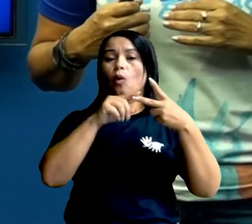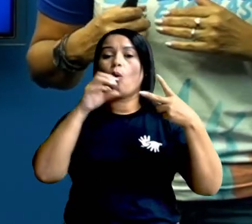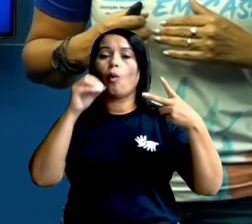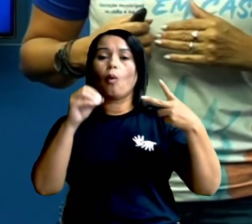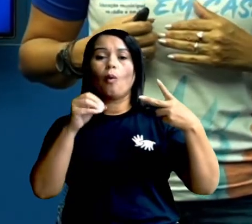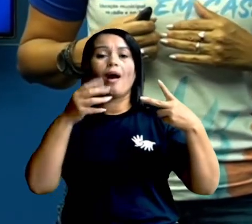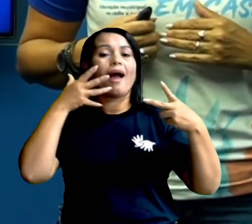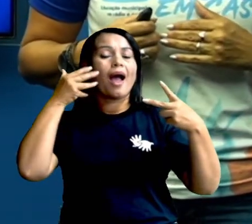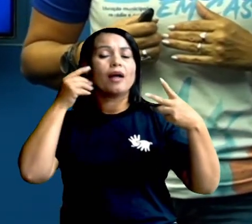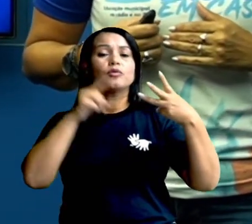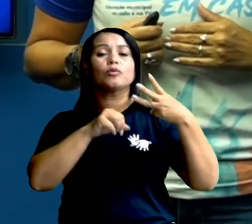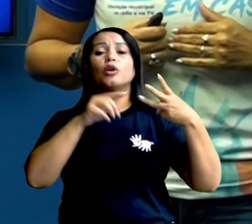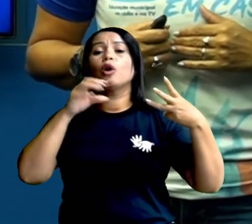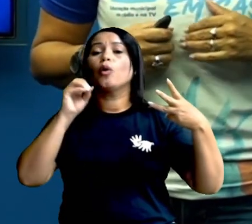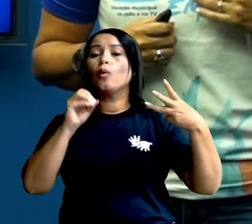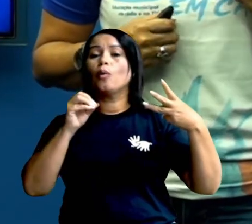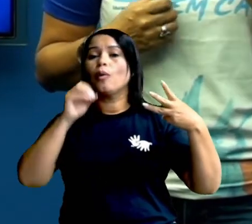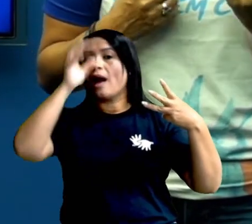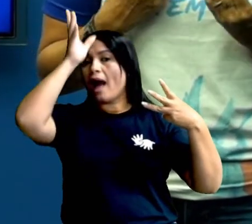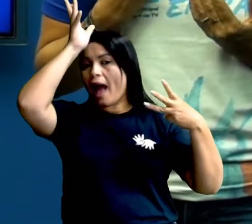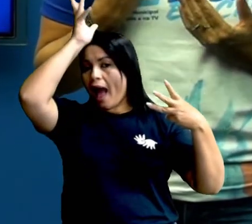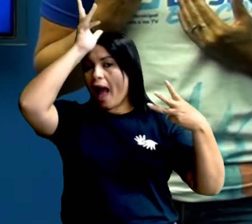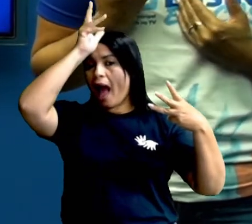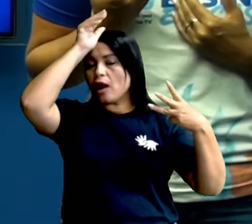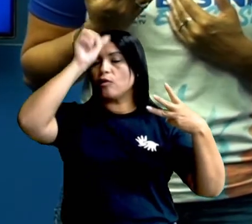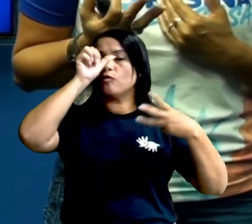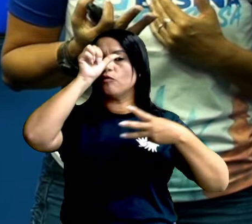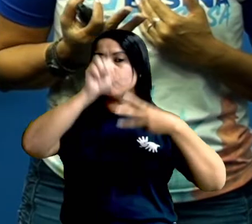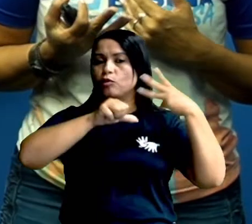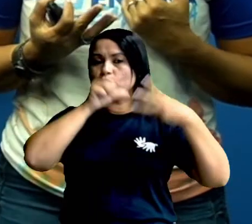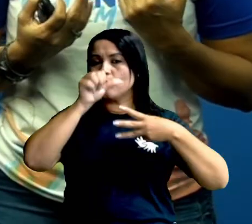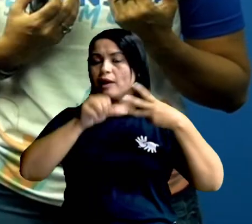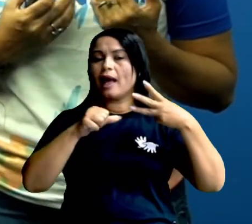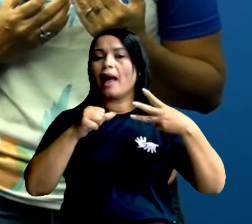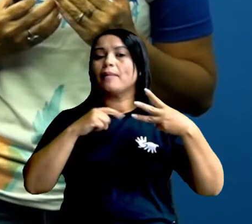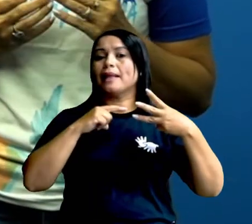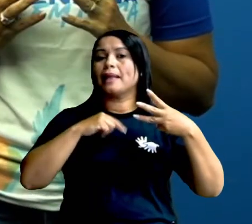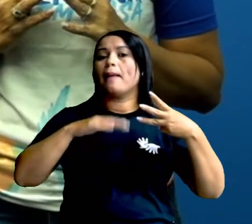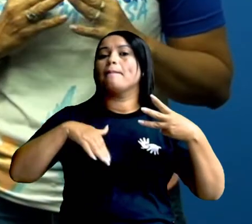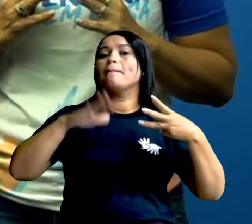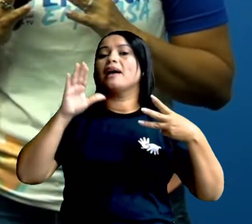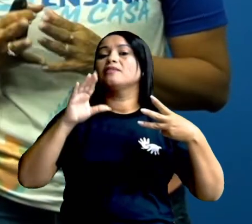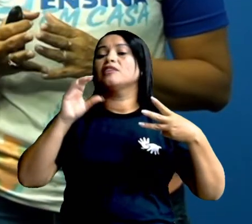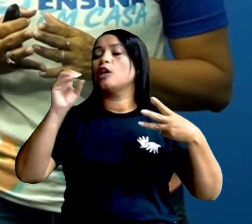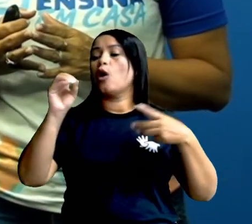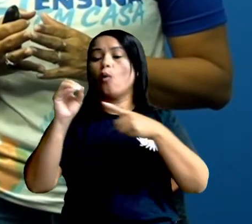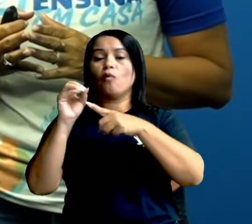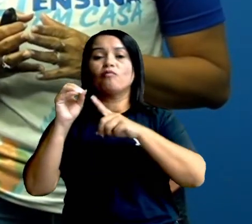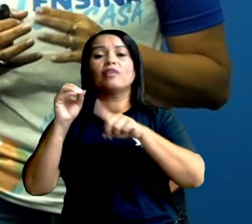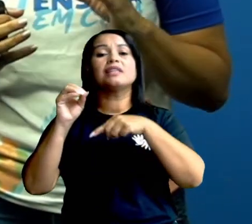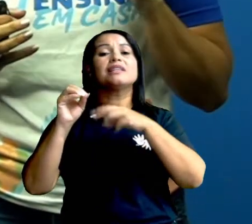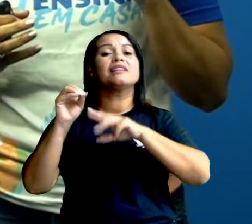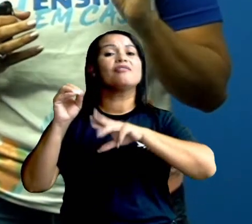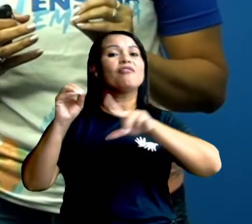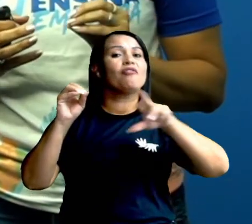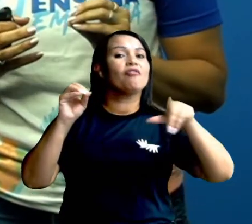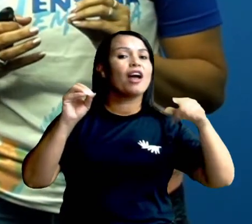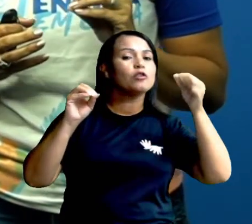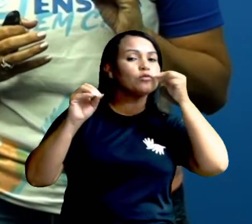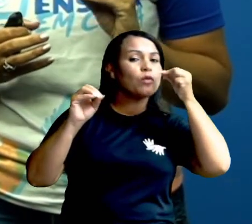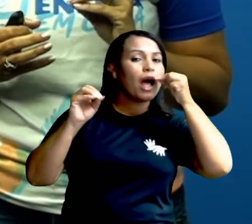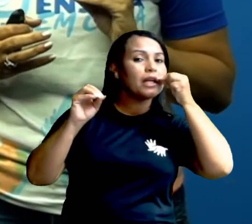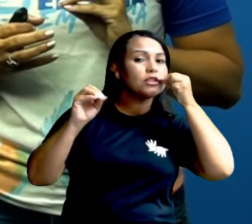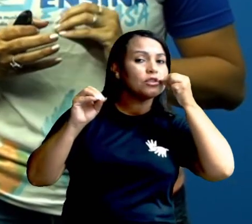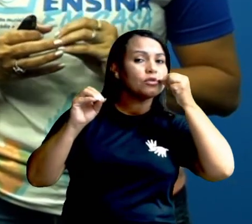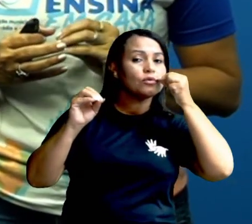gato e o galo. E eu vou alterar para o plural. Então, vai deixar de ser ratinho e vai ser vários. Então,